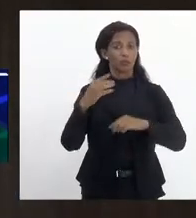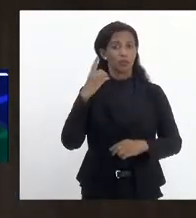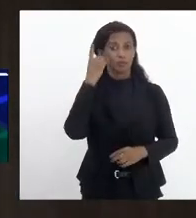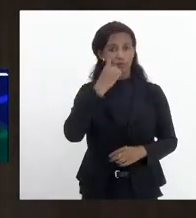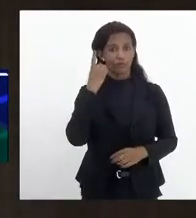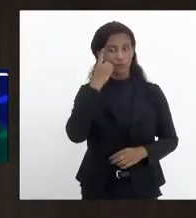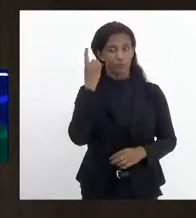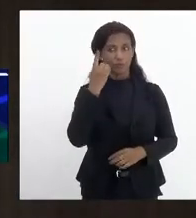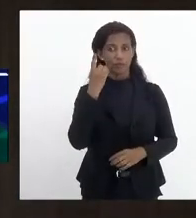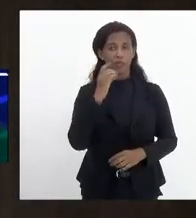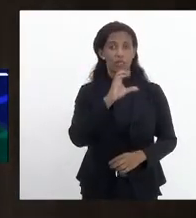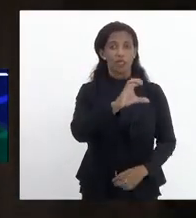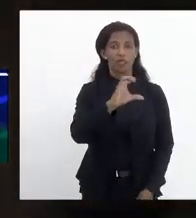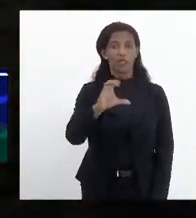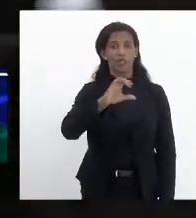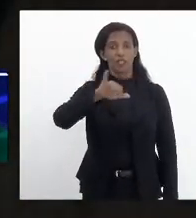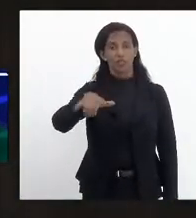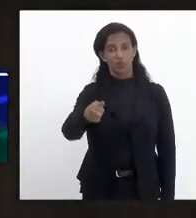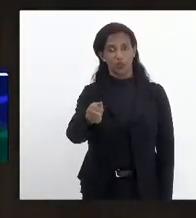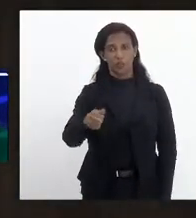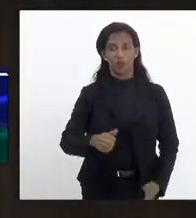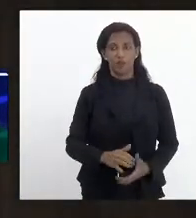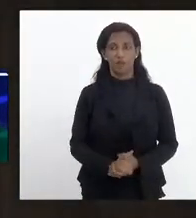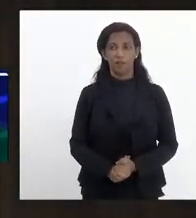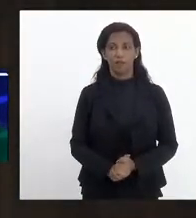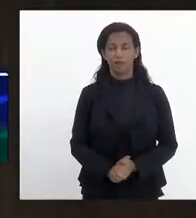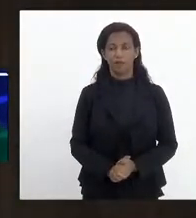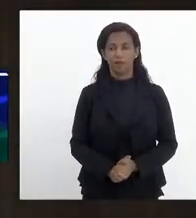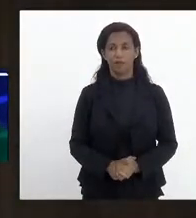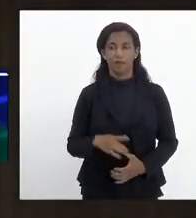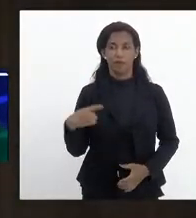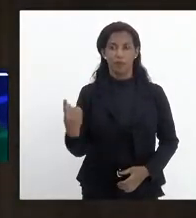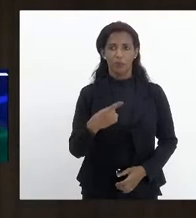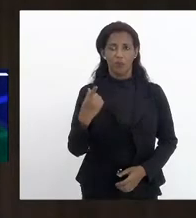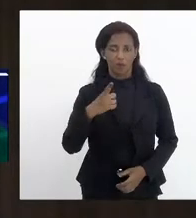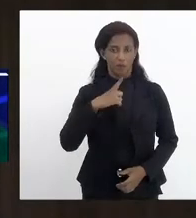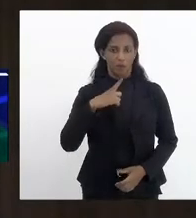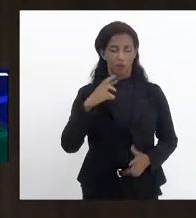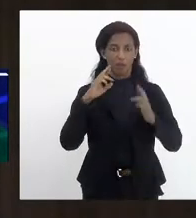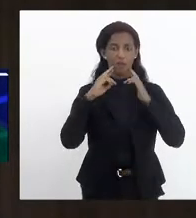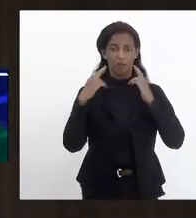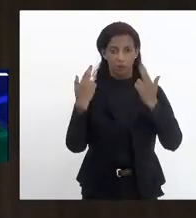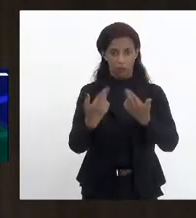que compõem a CCJ, senhor presidente. Nós temos feito as reuniões